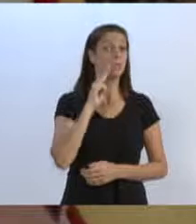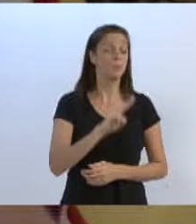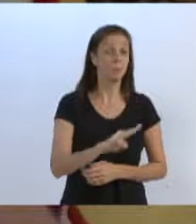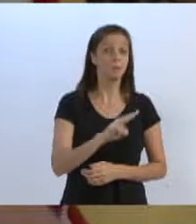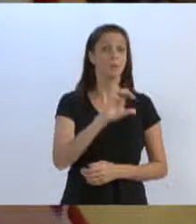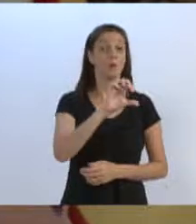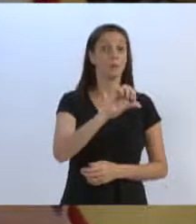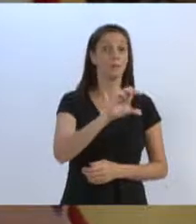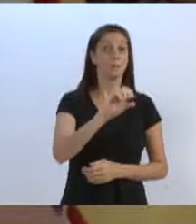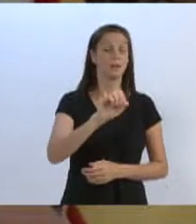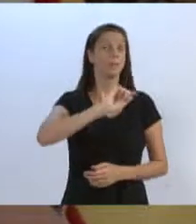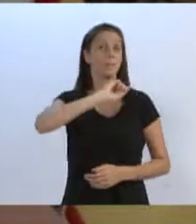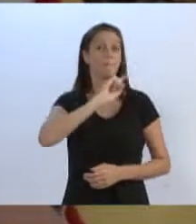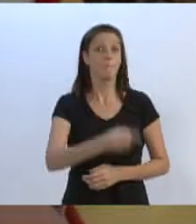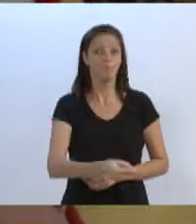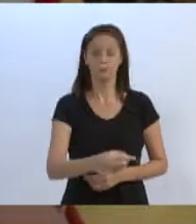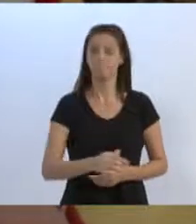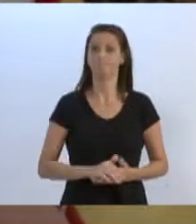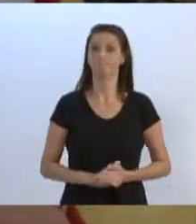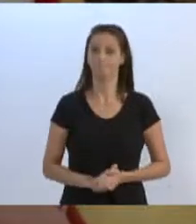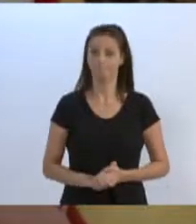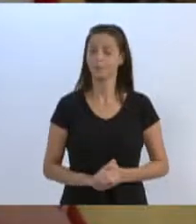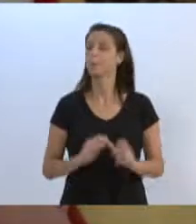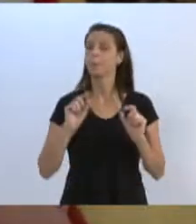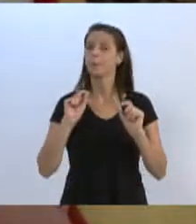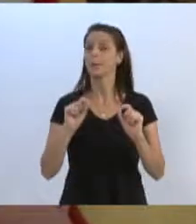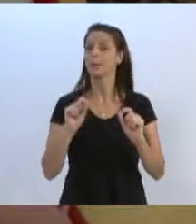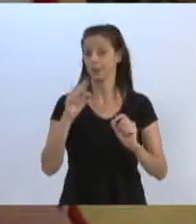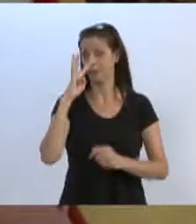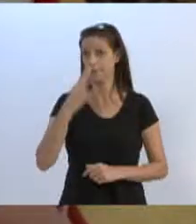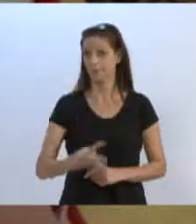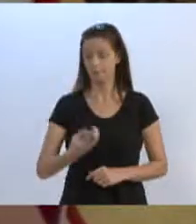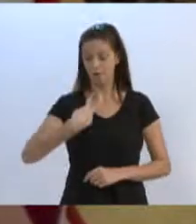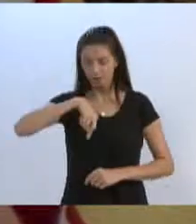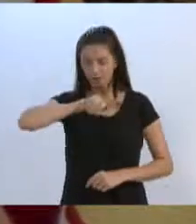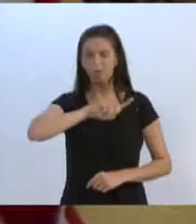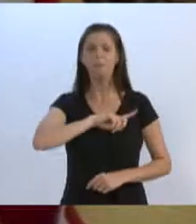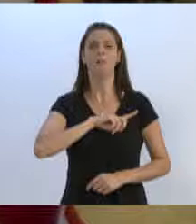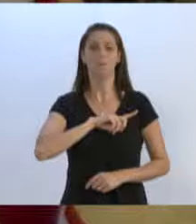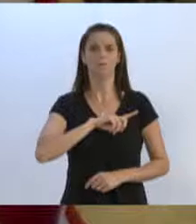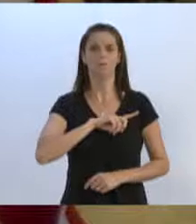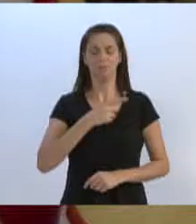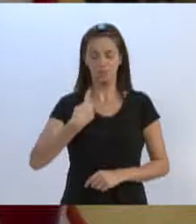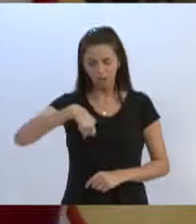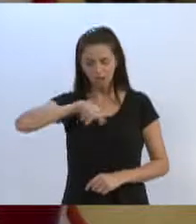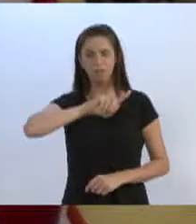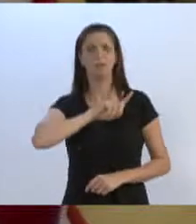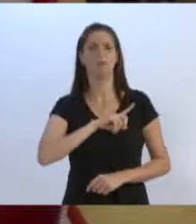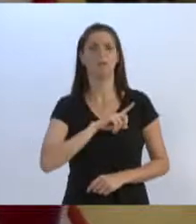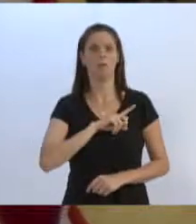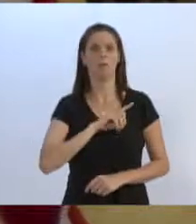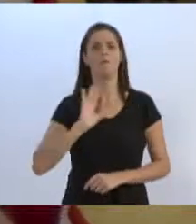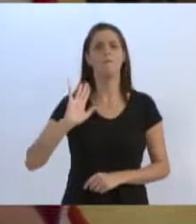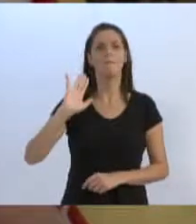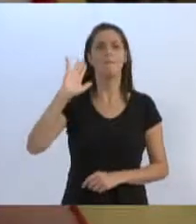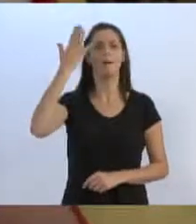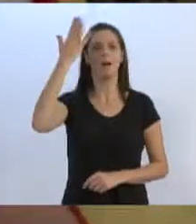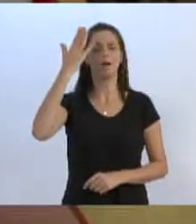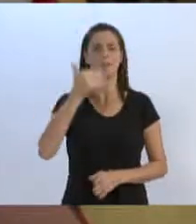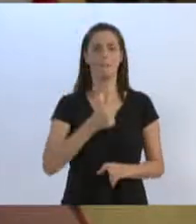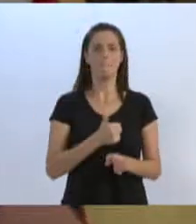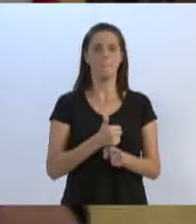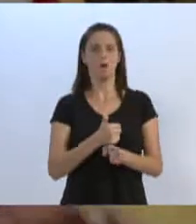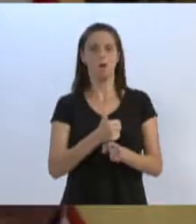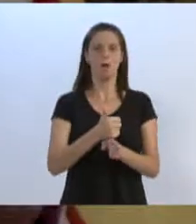2.900.000. Eu estou condenando, eu estou condenando o falso moralismo que